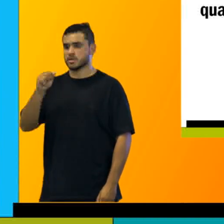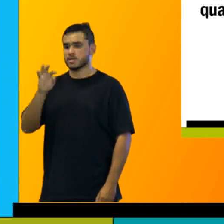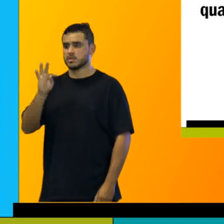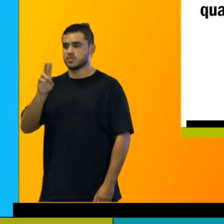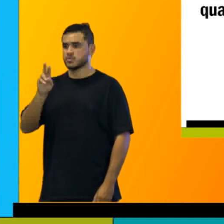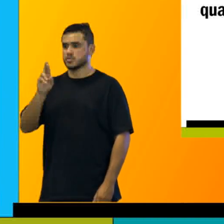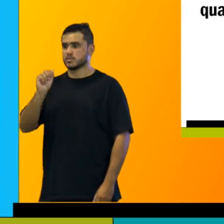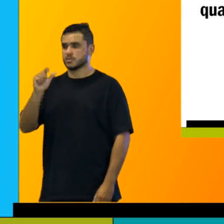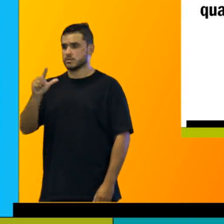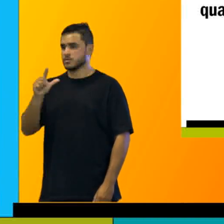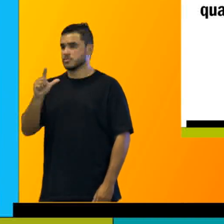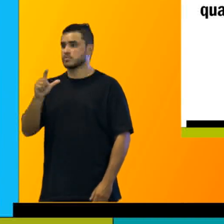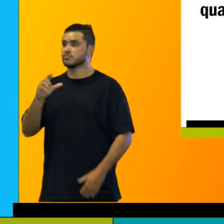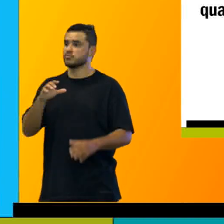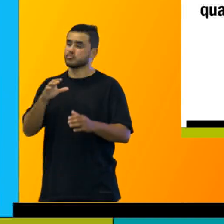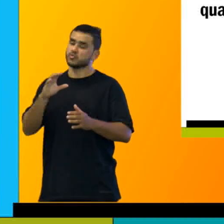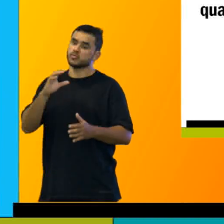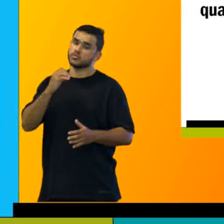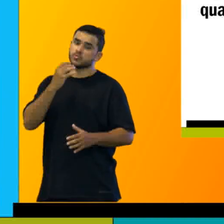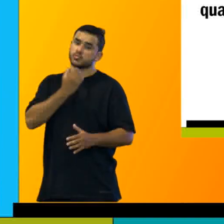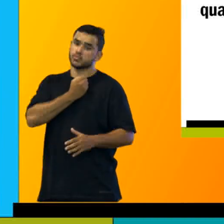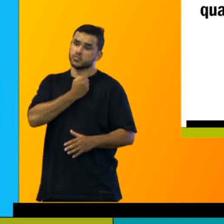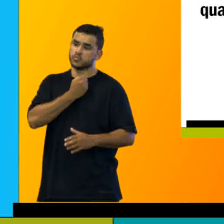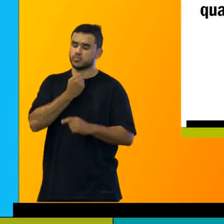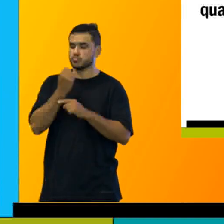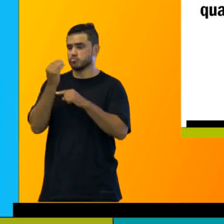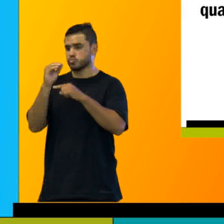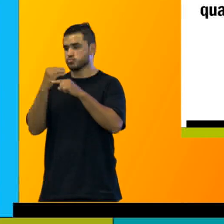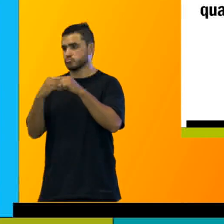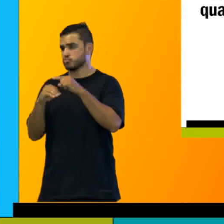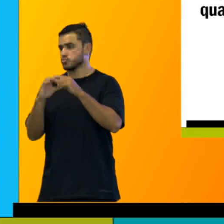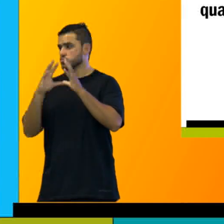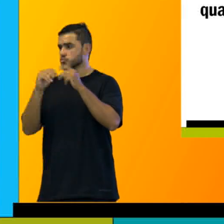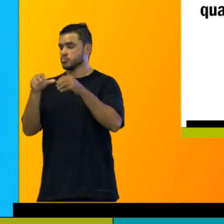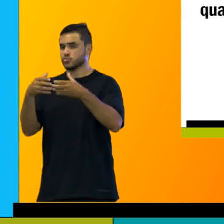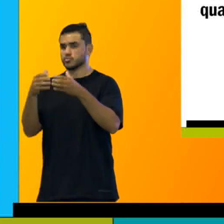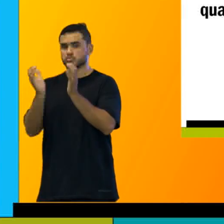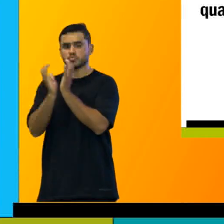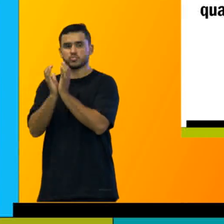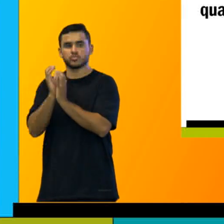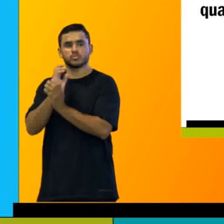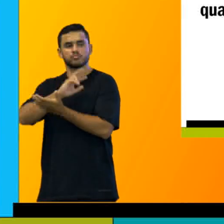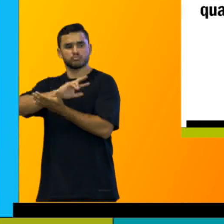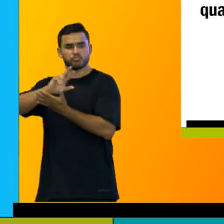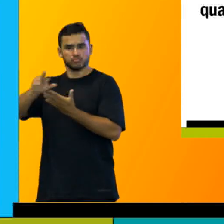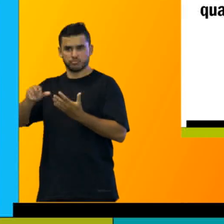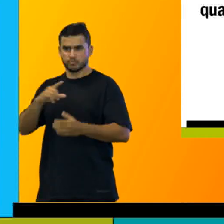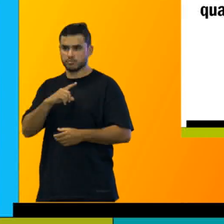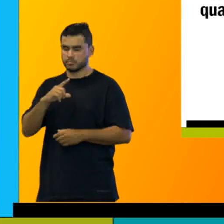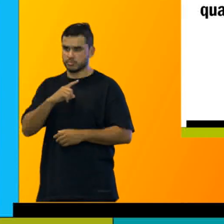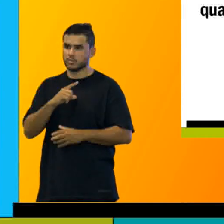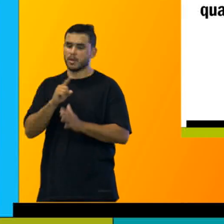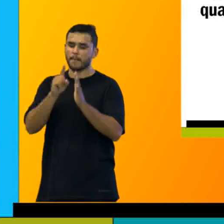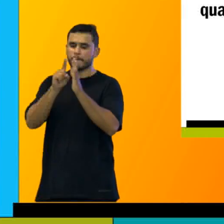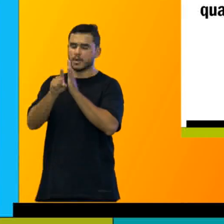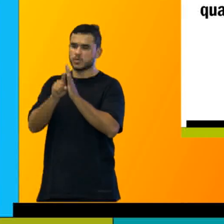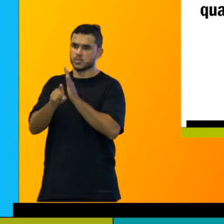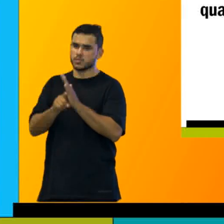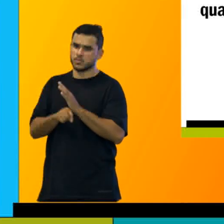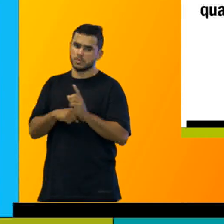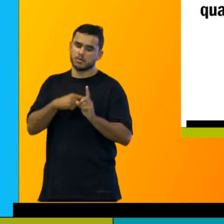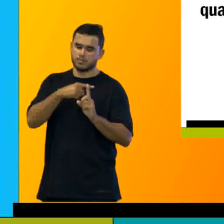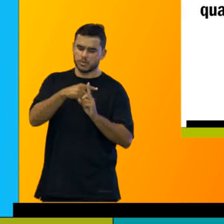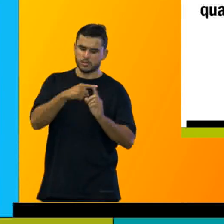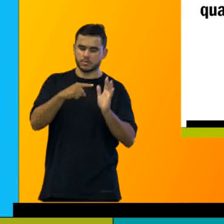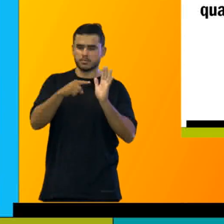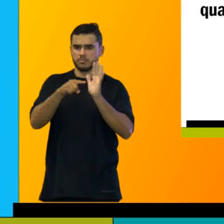os conjuntos numéricos, tá? Dentro disso estão as questões que mais caem na prova, questões das 4 operações, onde você vai